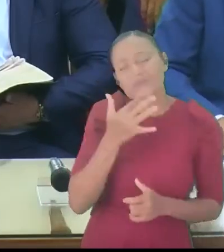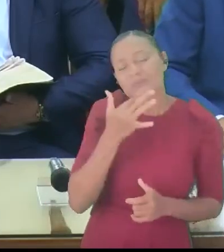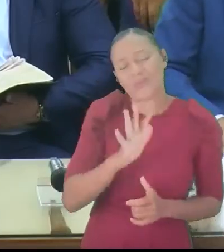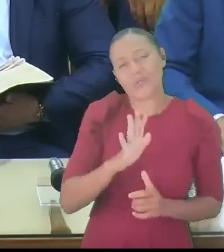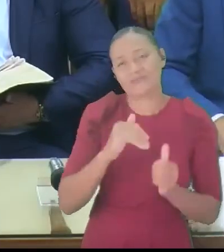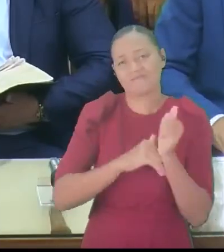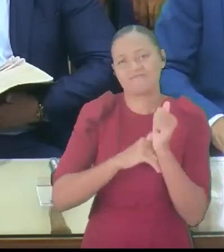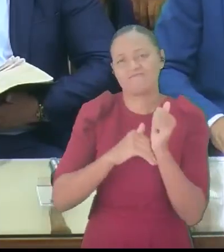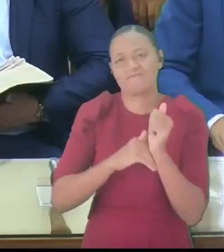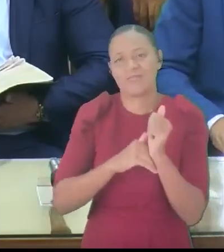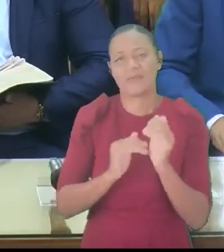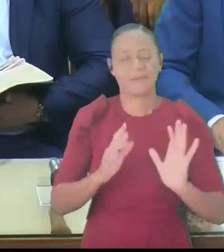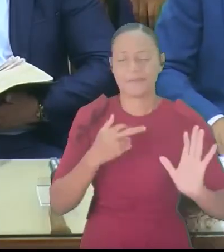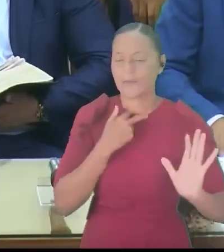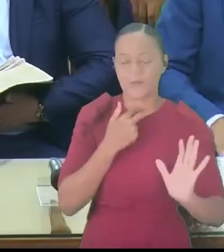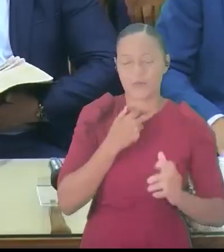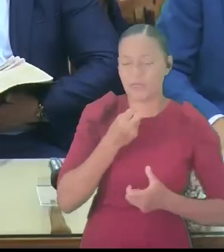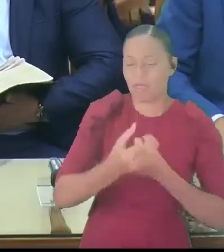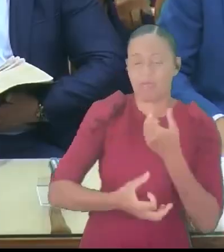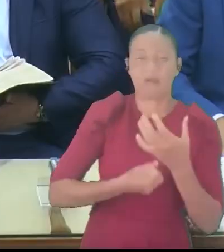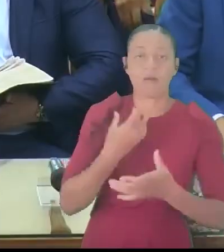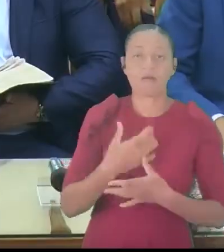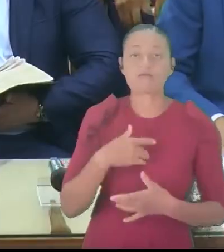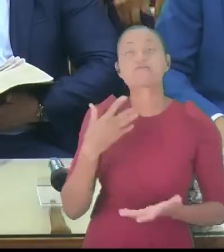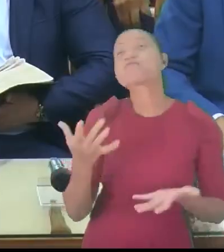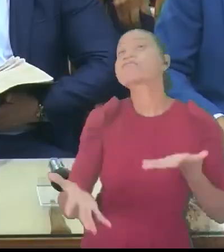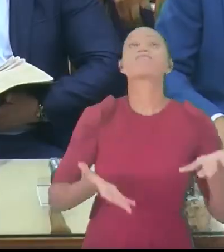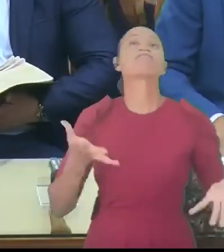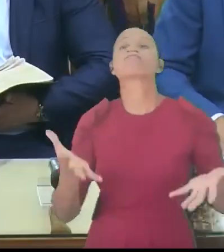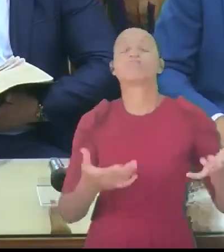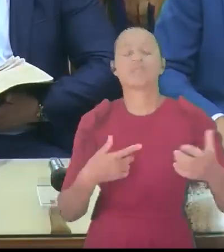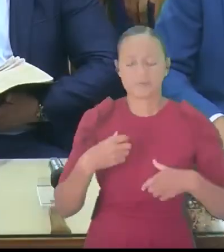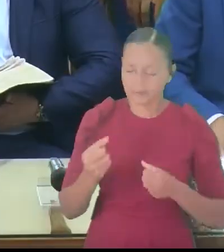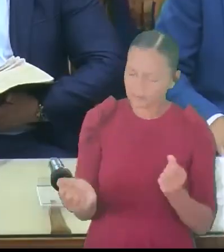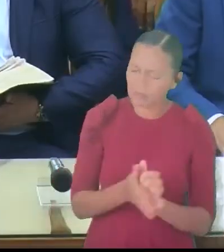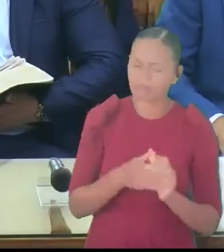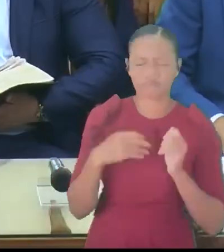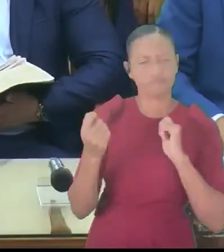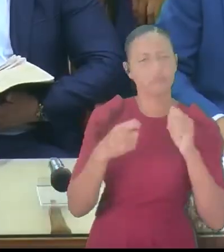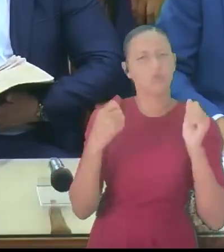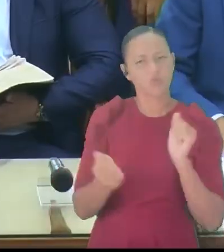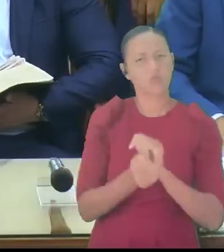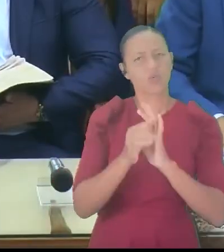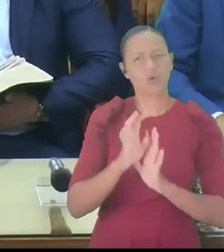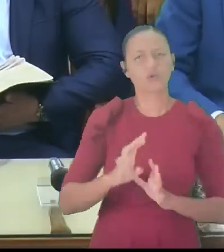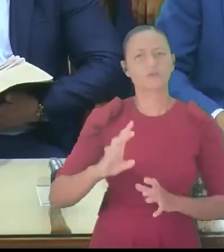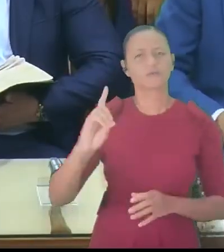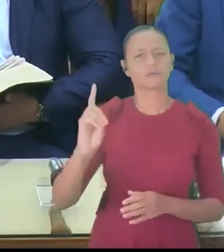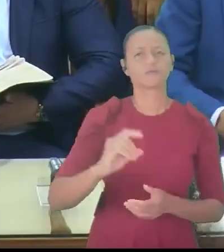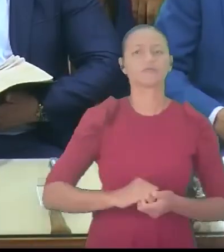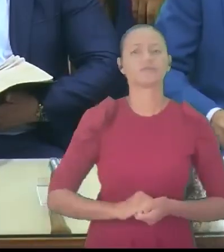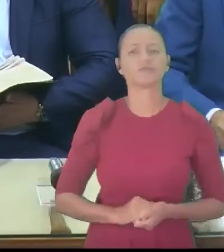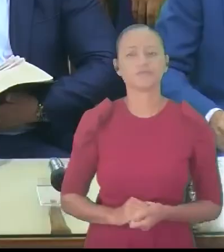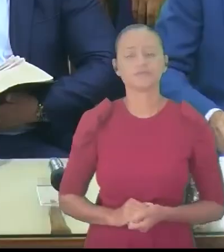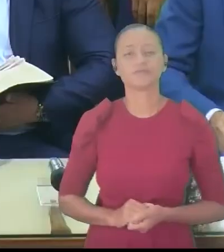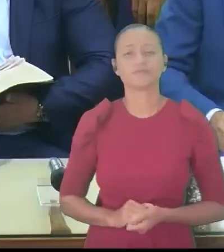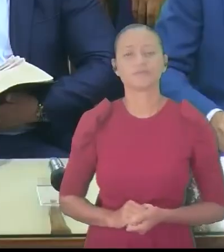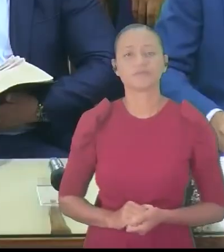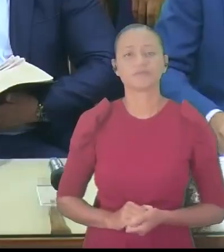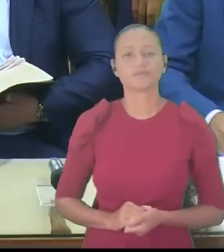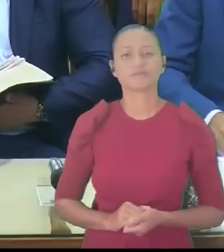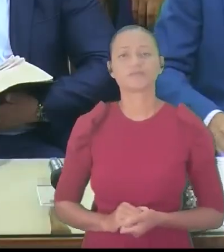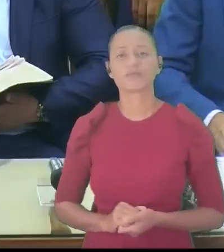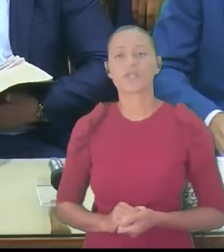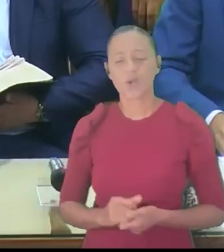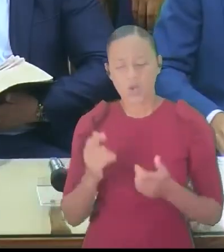Mas eu não posso contar essas coisas e com a cara para cima. Eu tenho que dar aleluia e dar glória a Deus. Porque